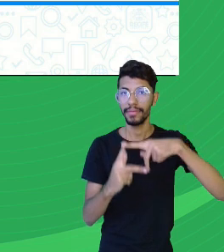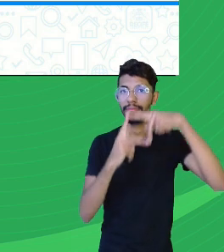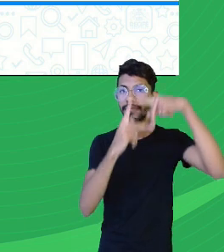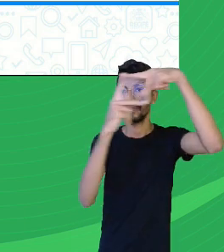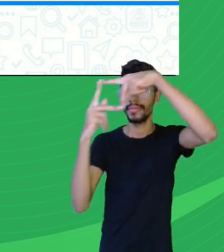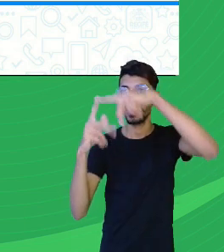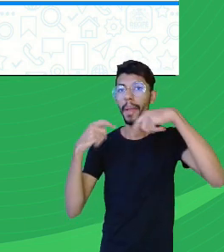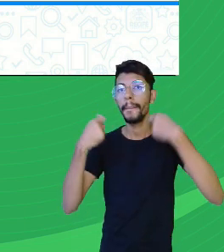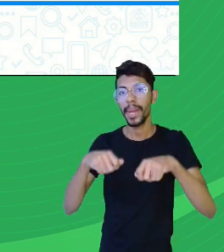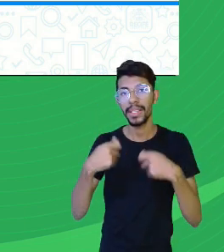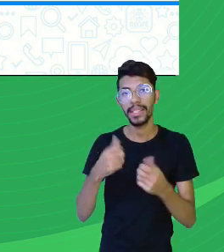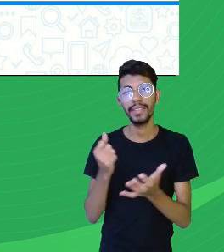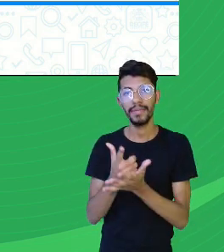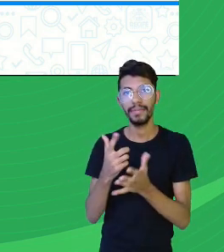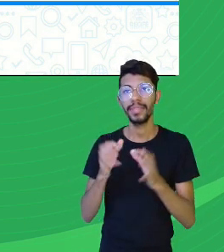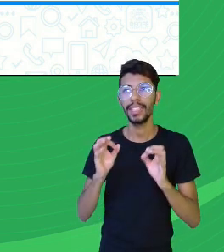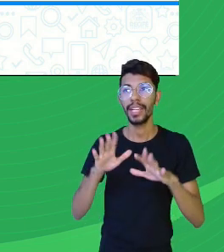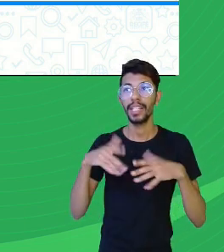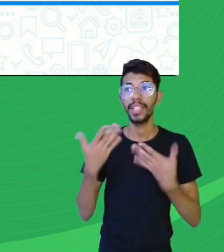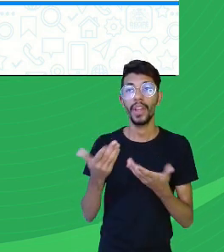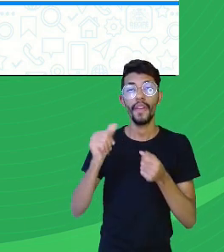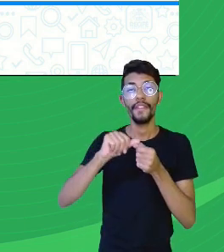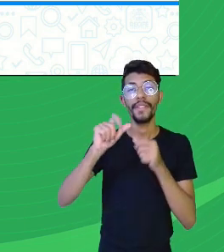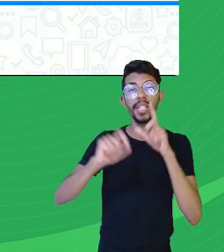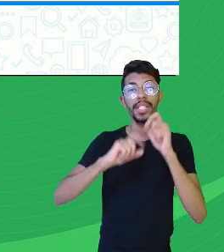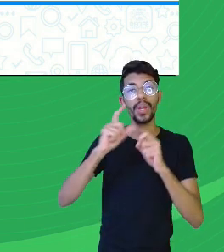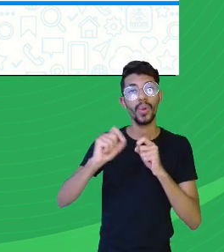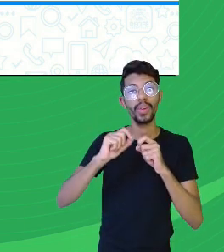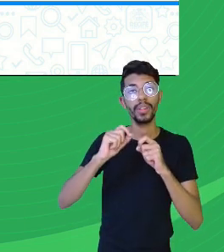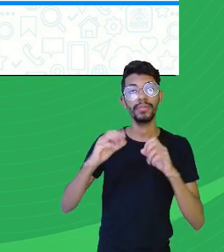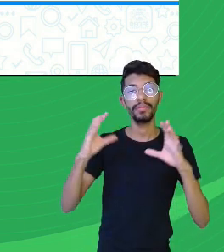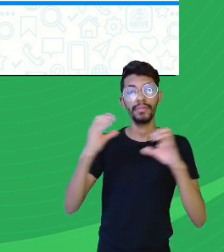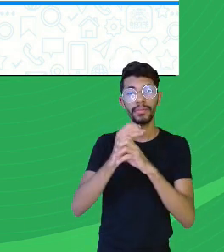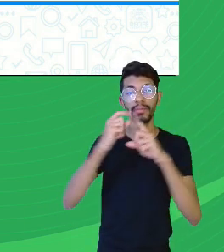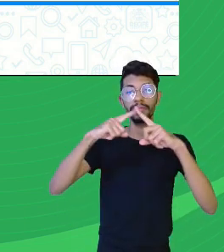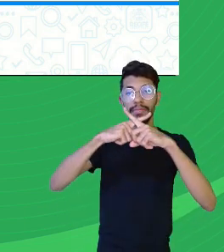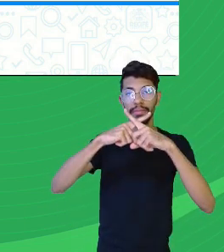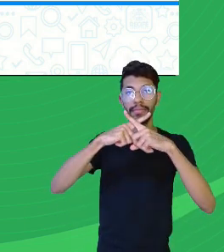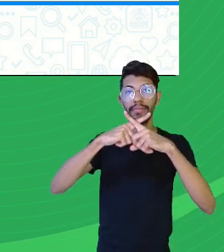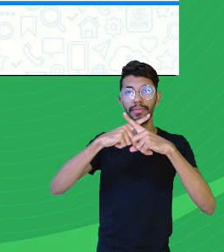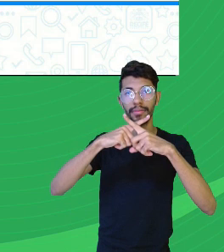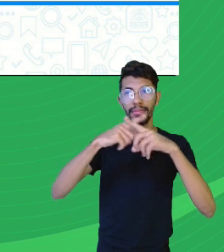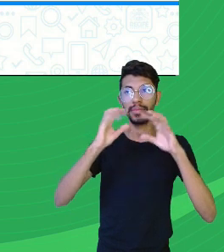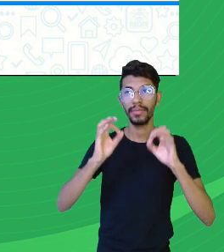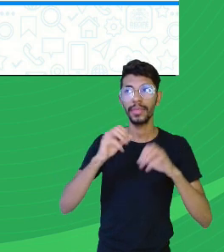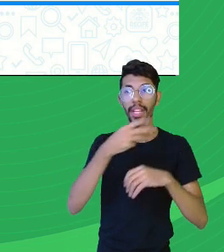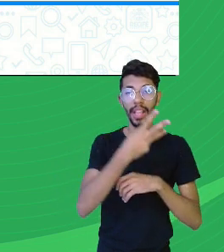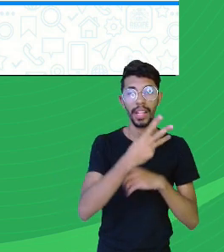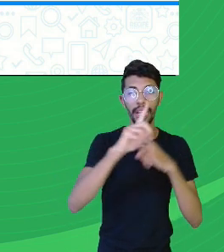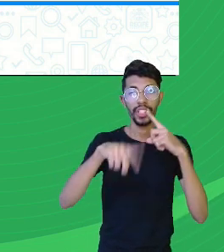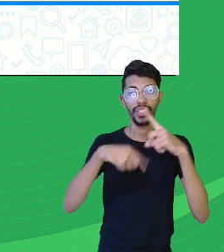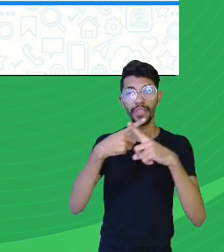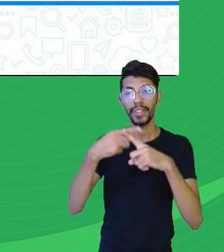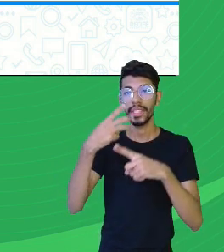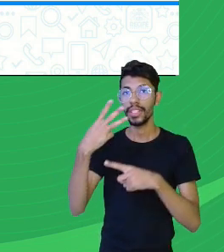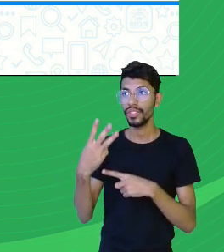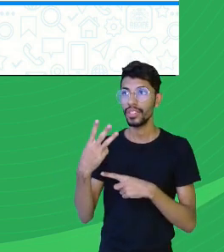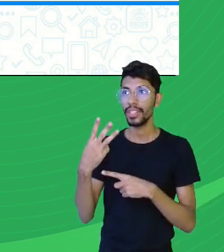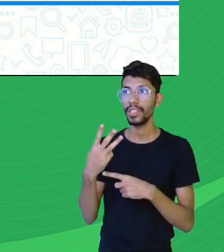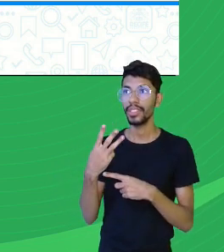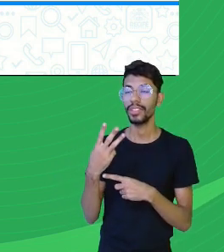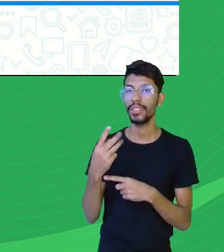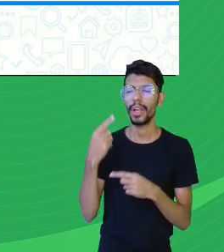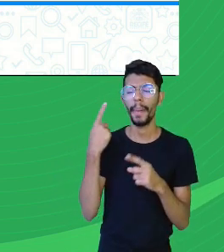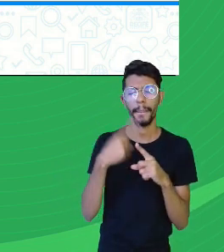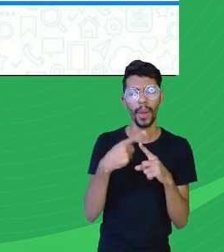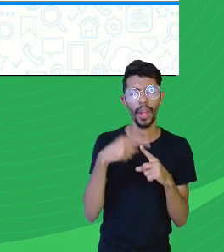irá precisar. Eu vou fazer uma multiplicação. 3 vezes 3, por quê?